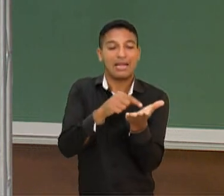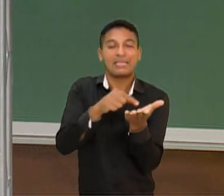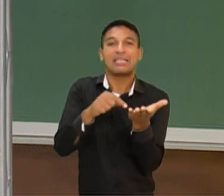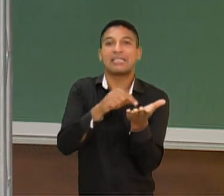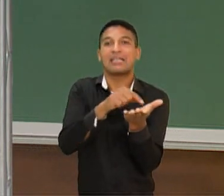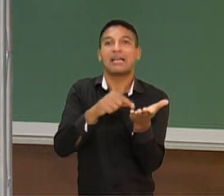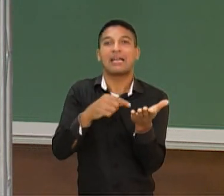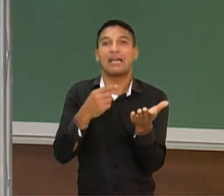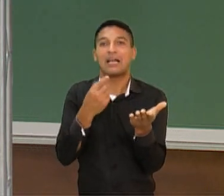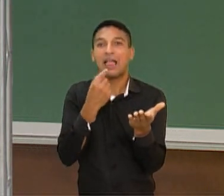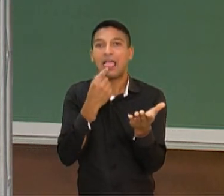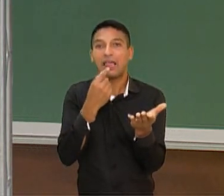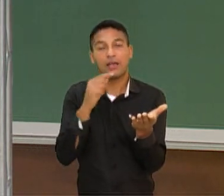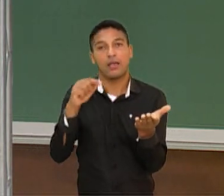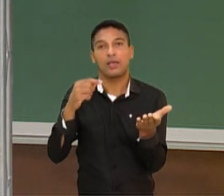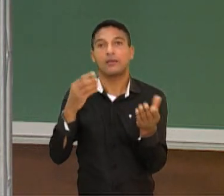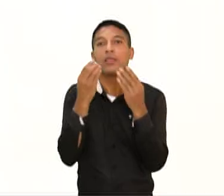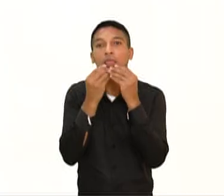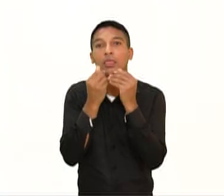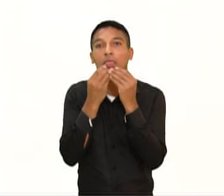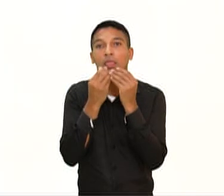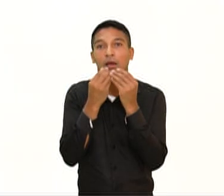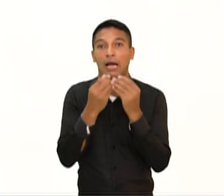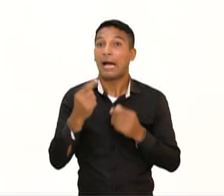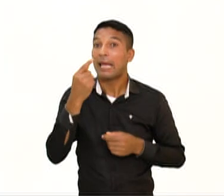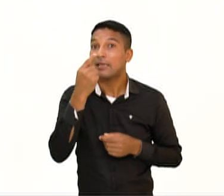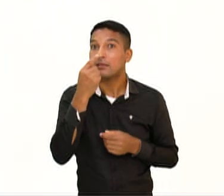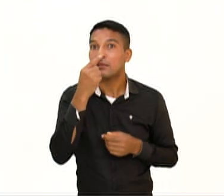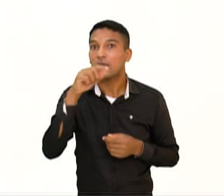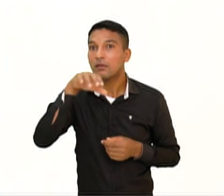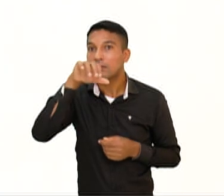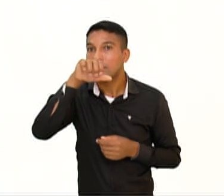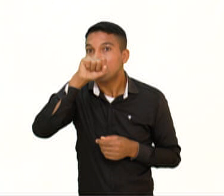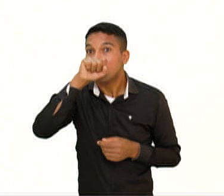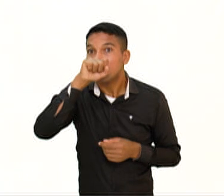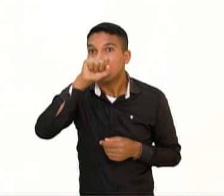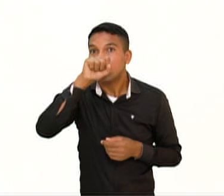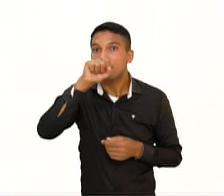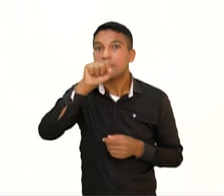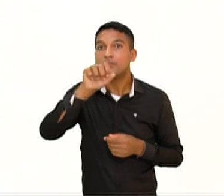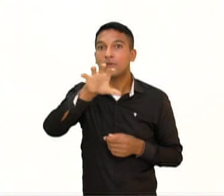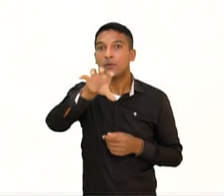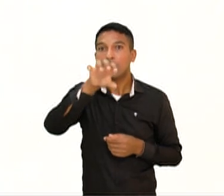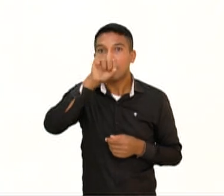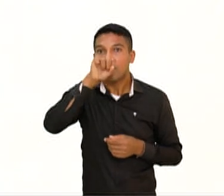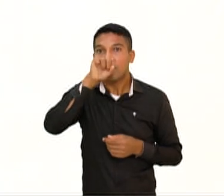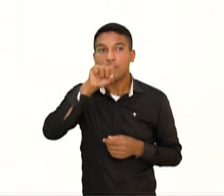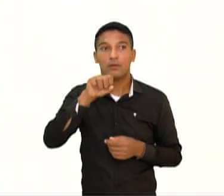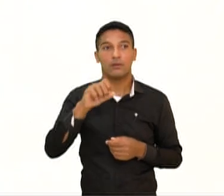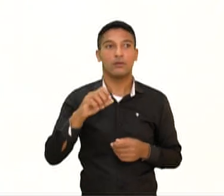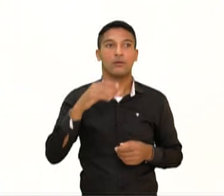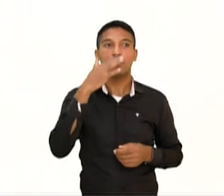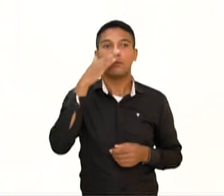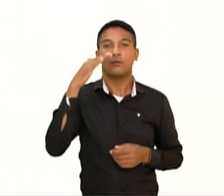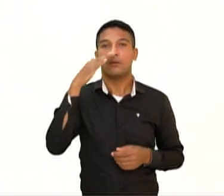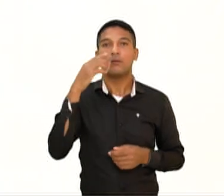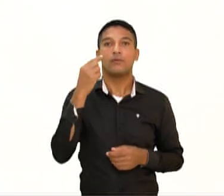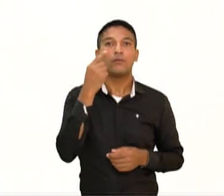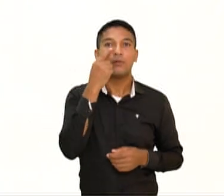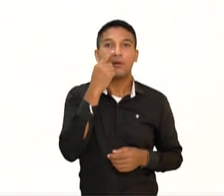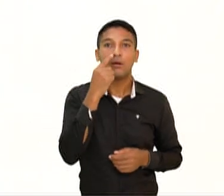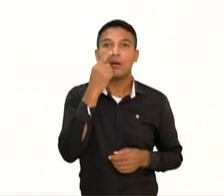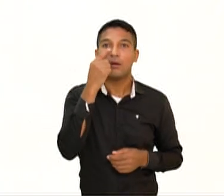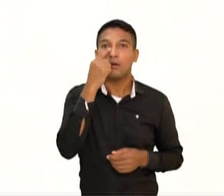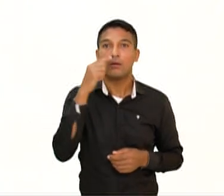gustativos, o olfato ele vai ter o epitélio olfatório, tá? Então aqui eu estou mostrando o nariz,